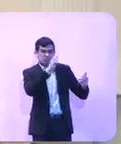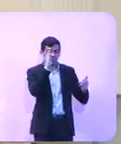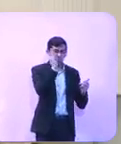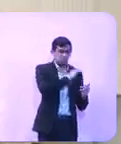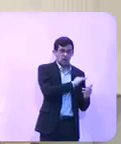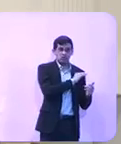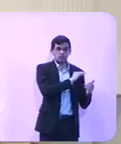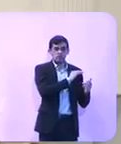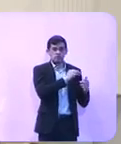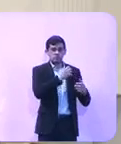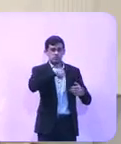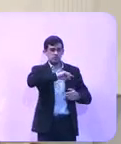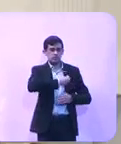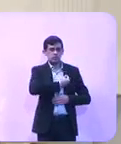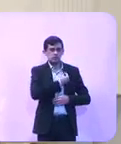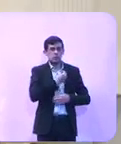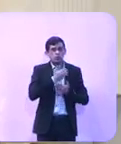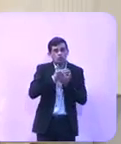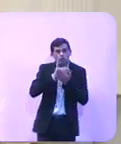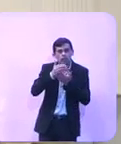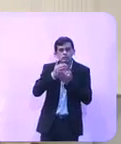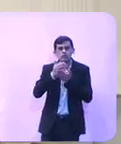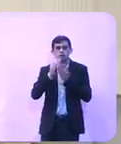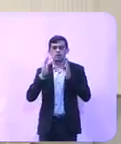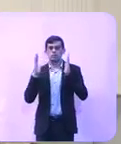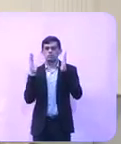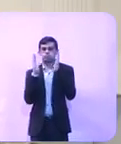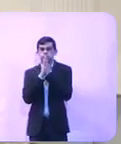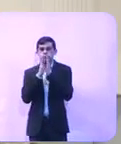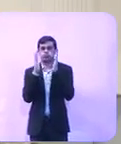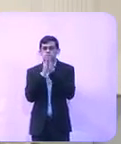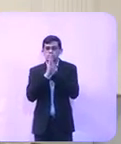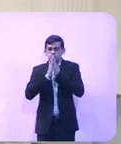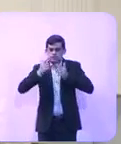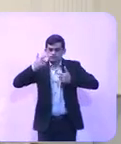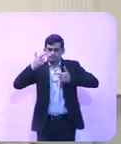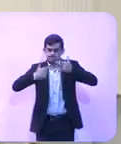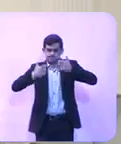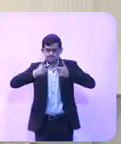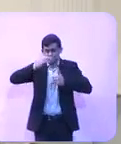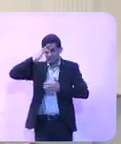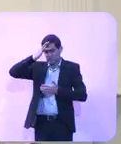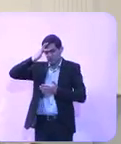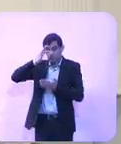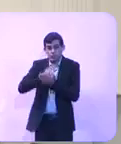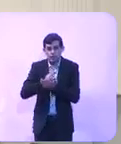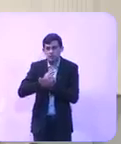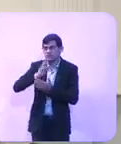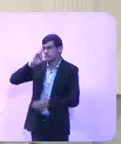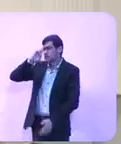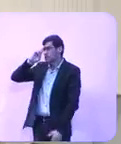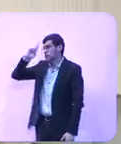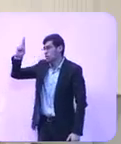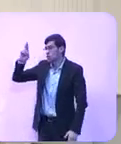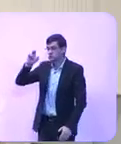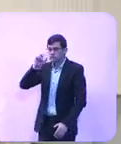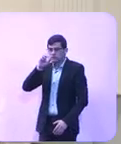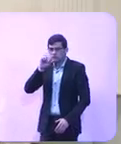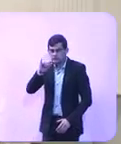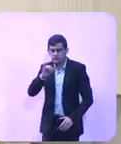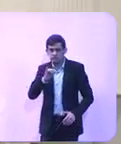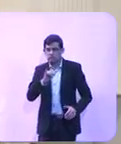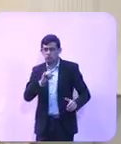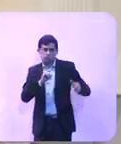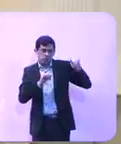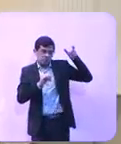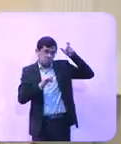artimanhas. E então a gente começa a orar a oração de batalha e de guerra. E diz: Senhor, se está havendo aqui um